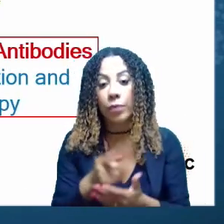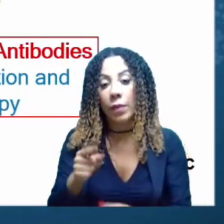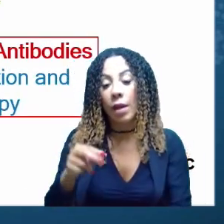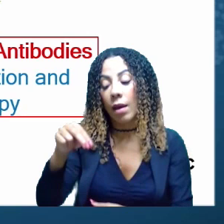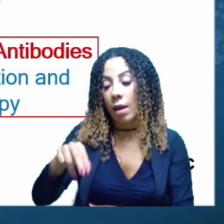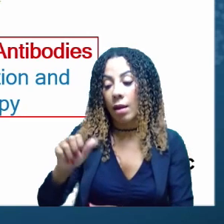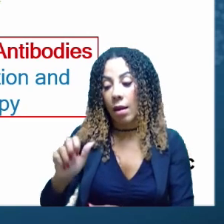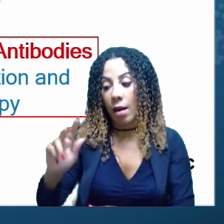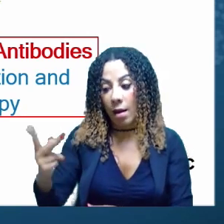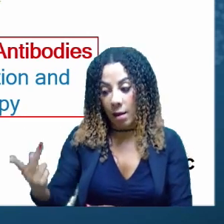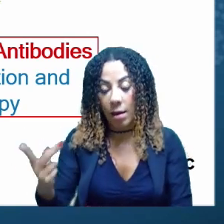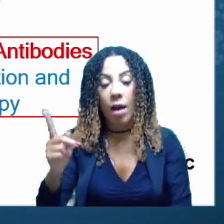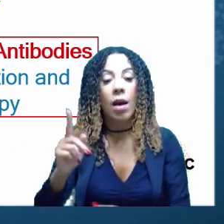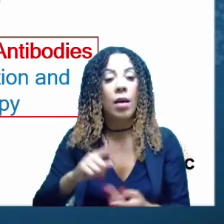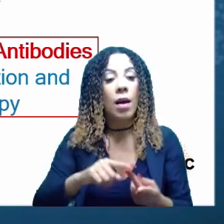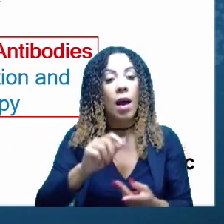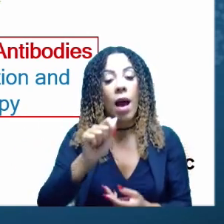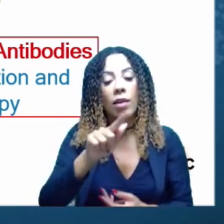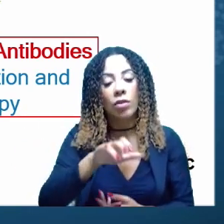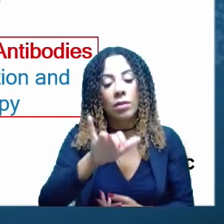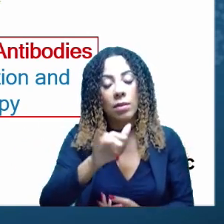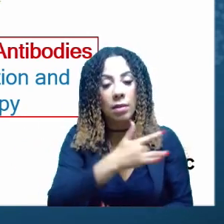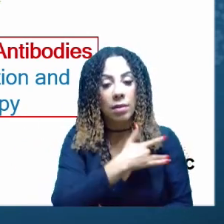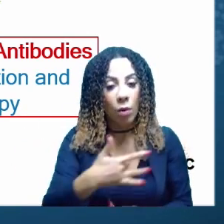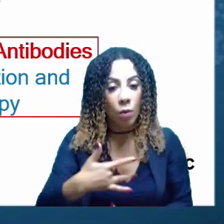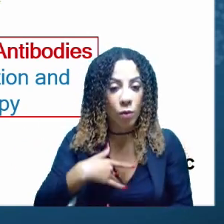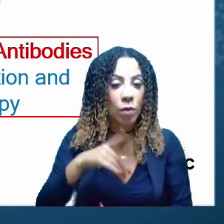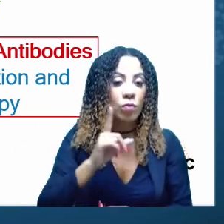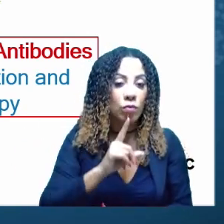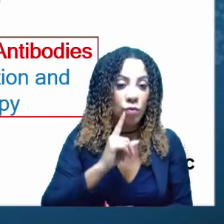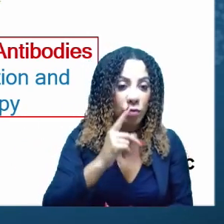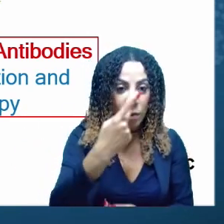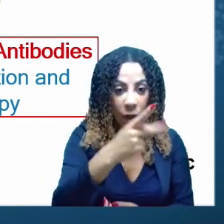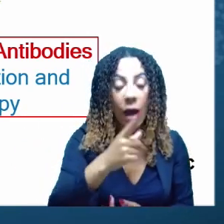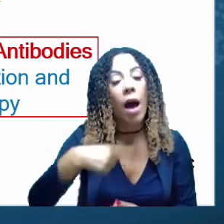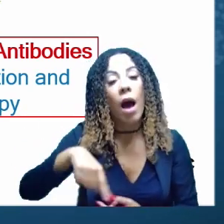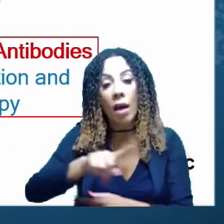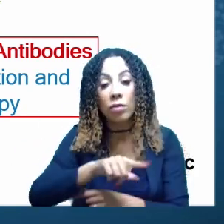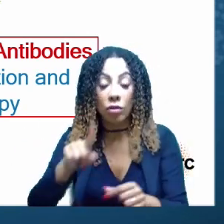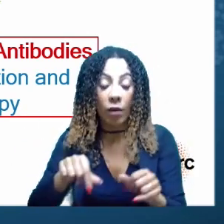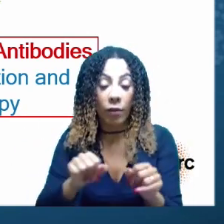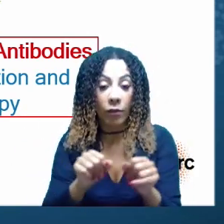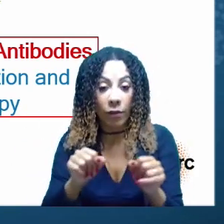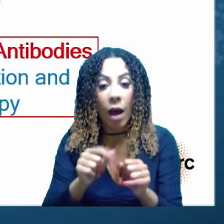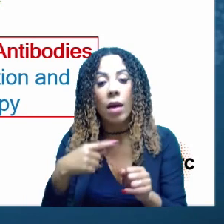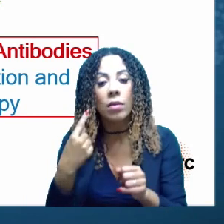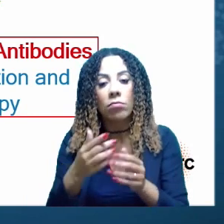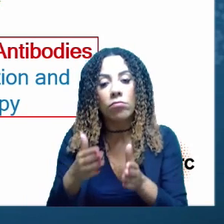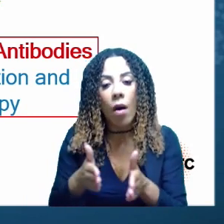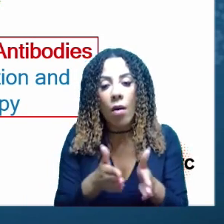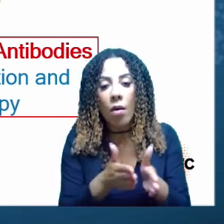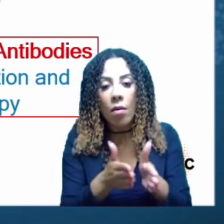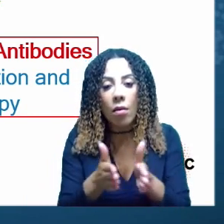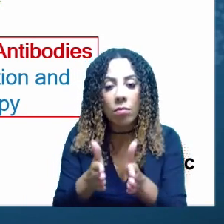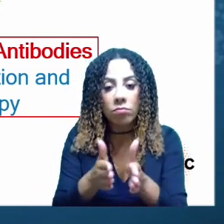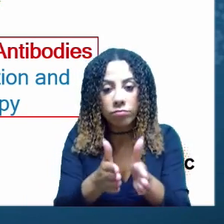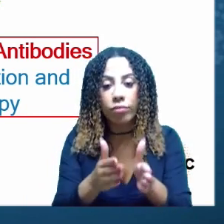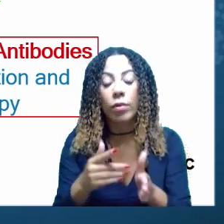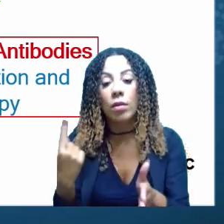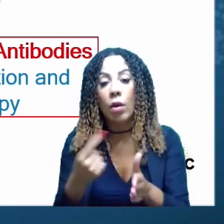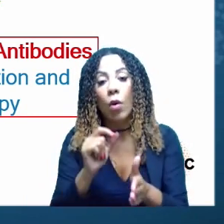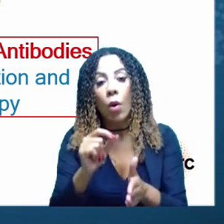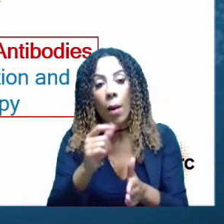Saúde dos Estados Unidos, e é o que nós fazemos. O que nós fazemos basicamente é seguir esse caminho. Começamos com as pessoas que foram